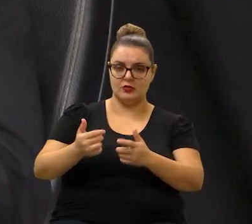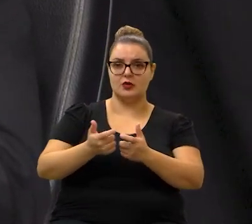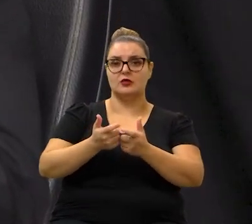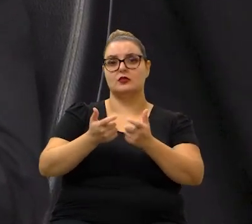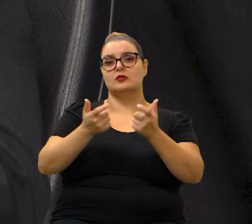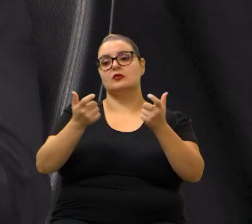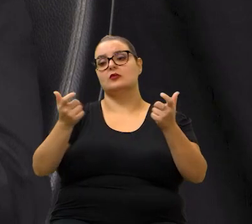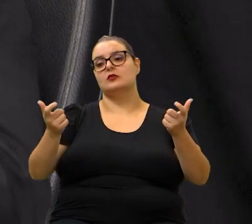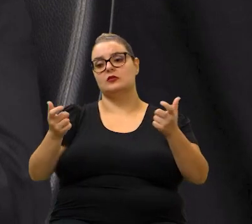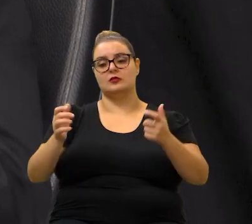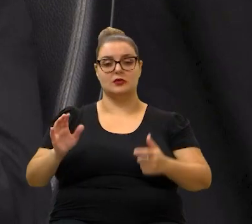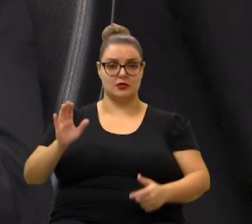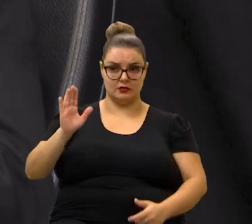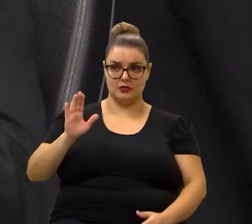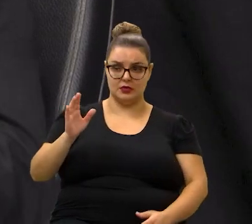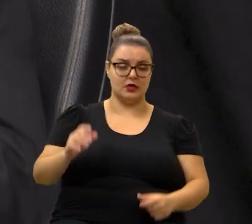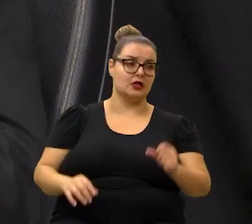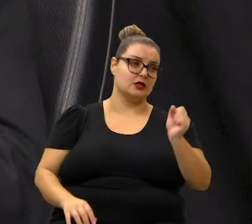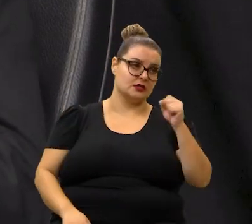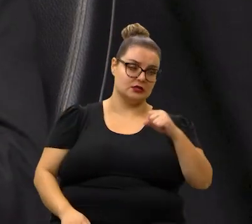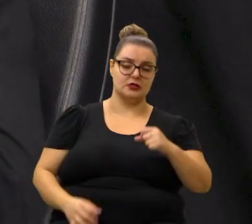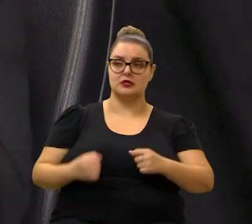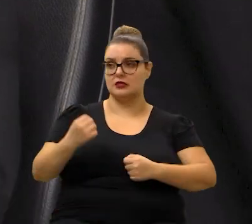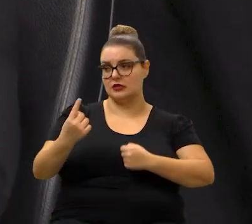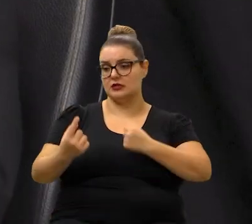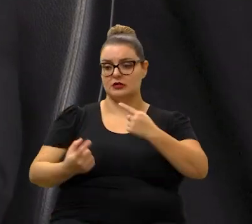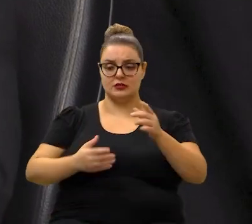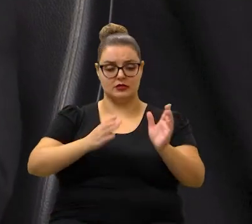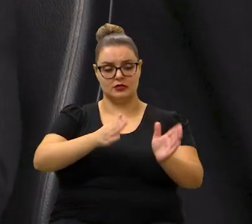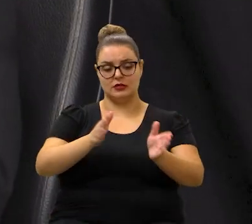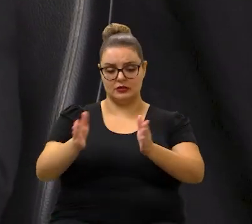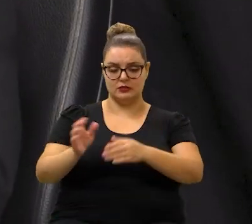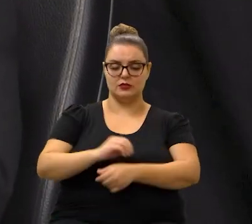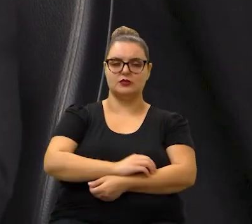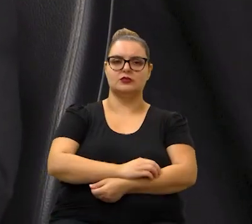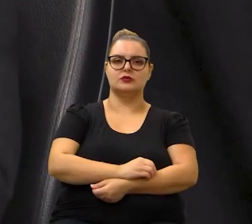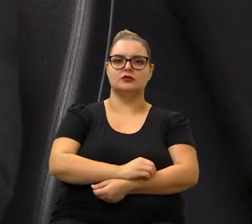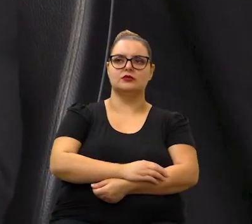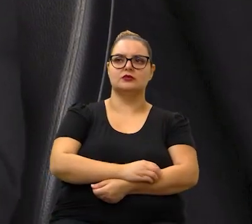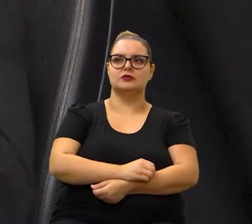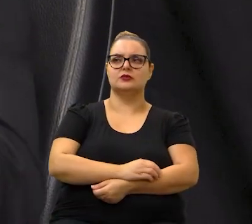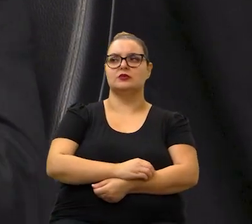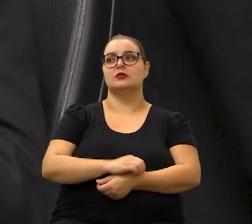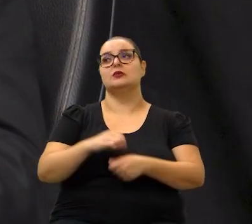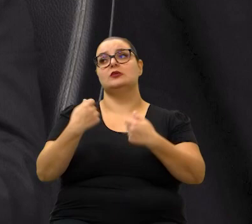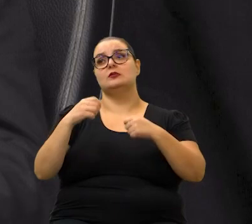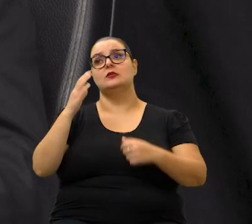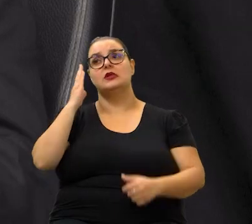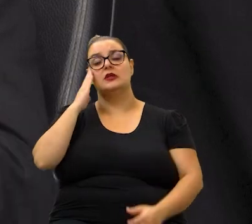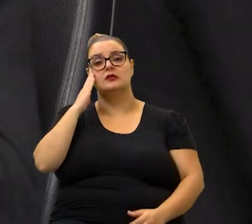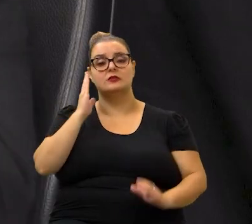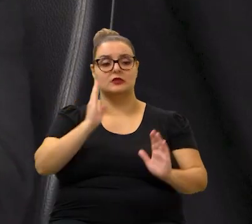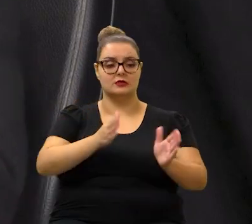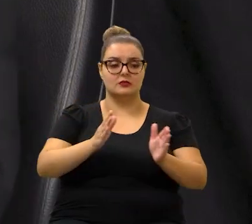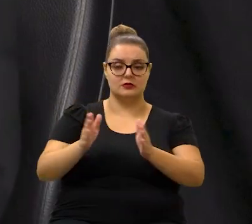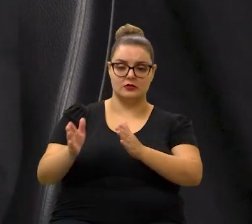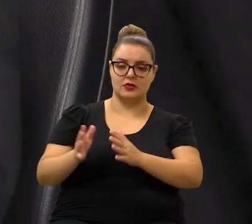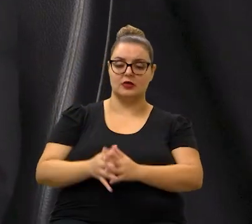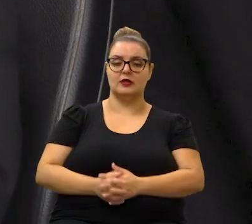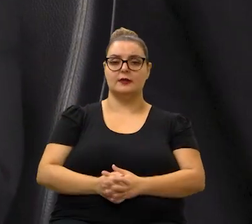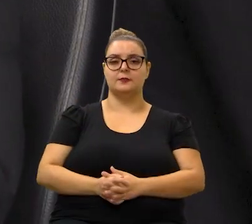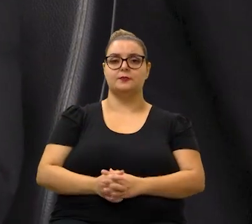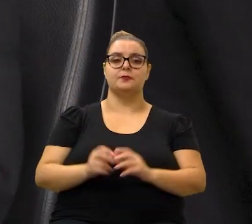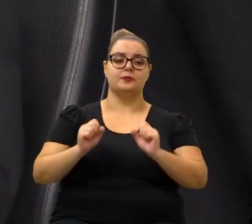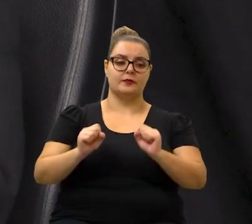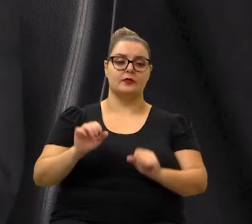grande para você ser um candidato né existe algumas etapas E aí eu precisei entender essas etapas para poder